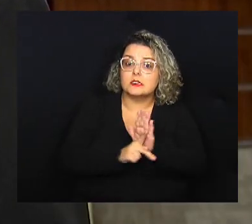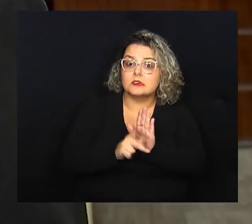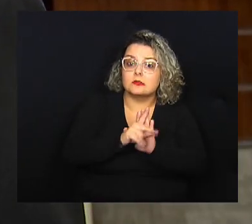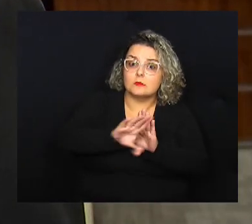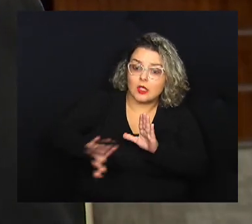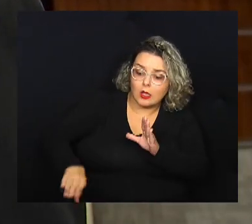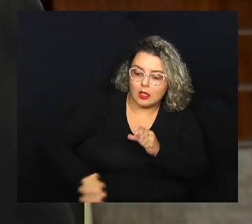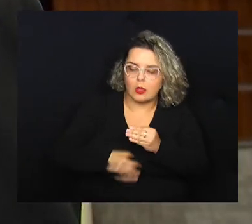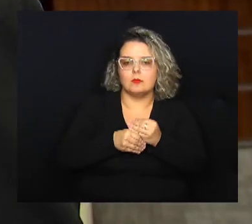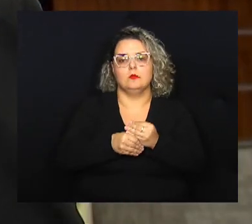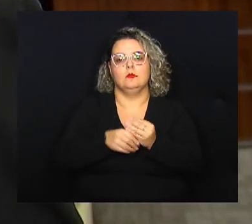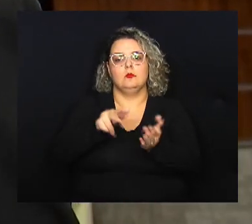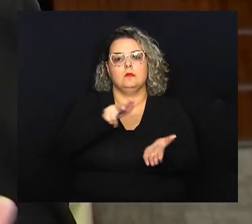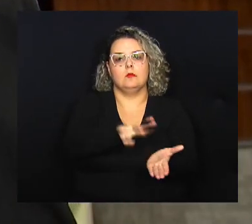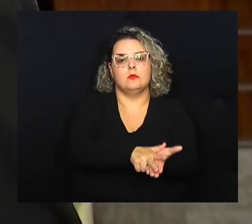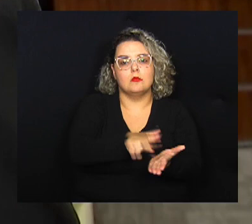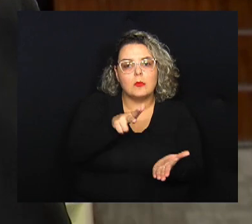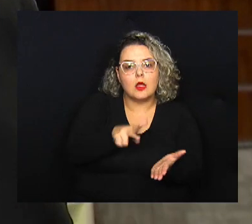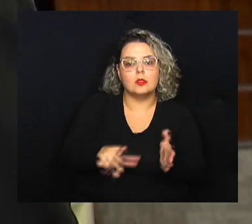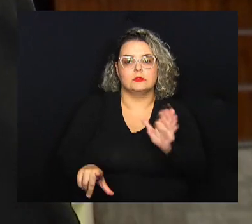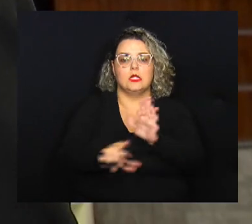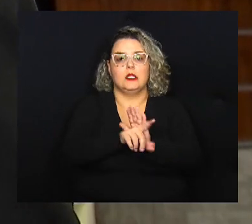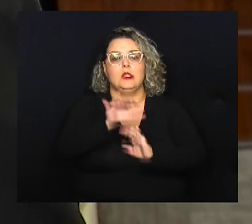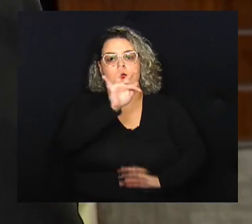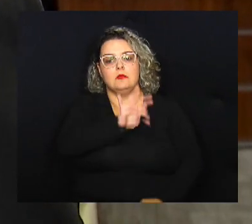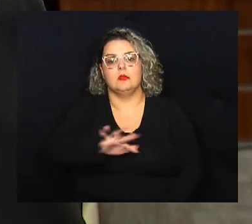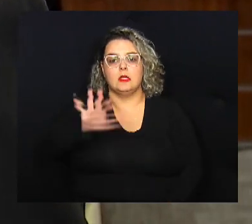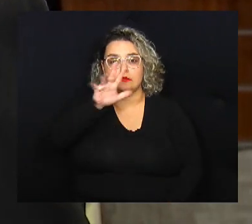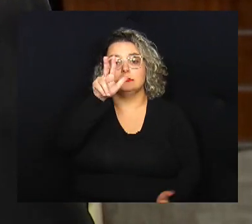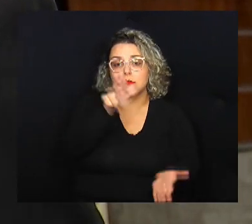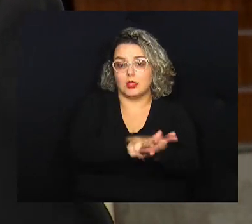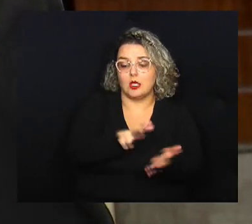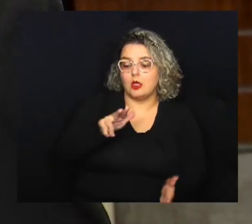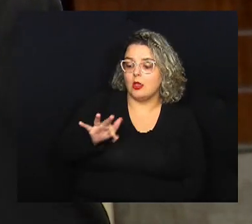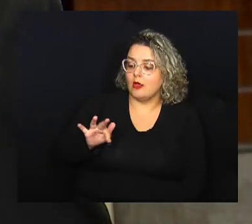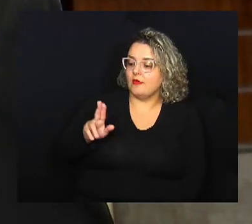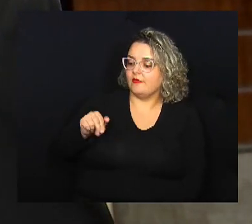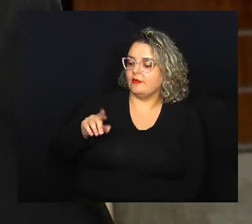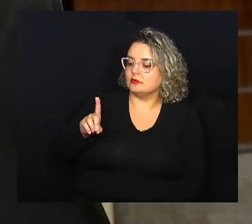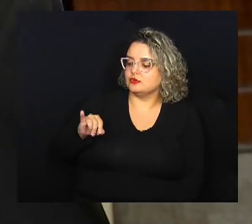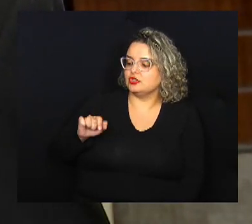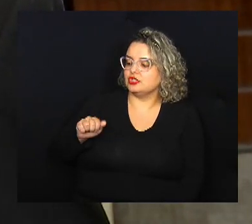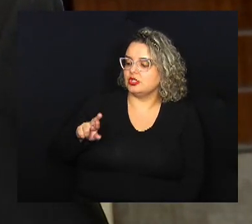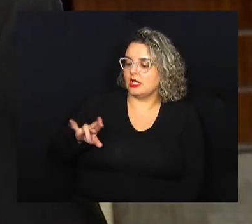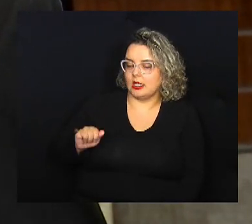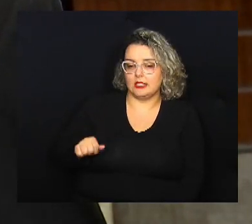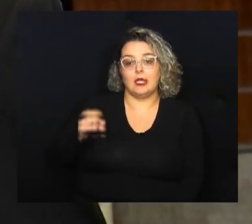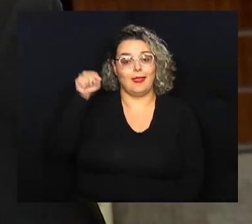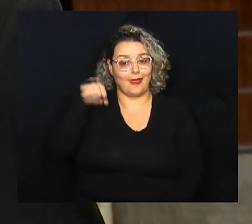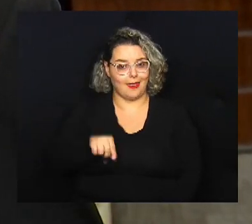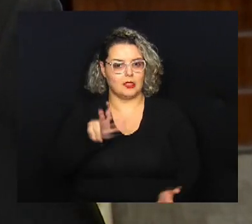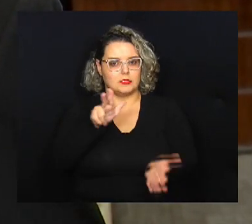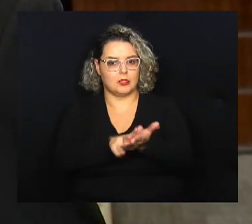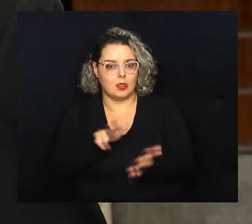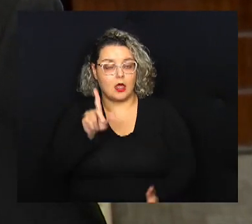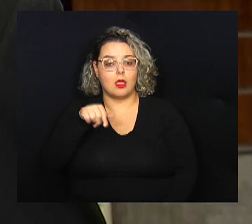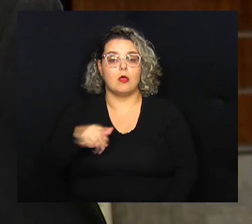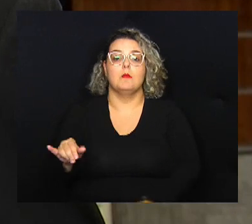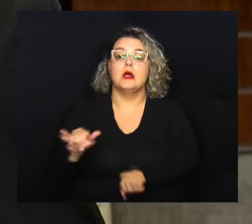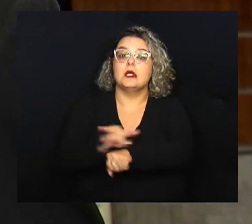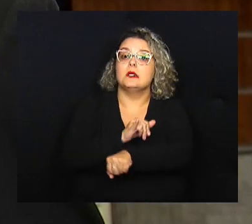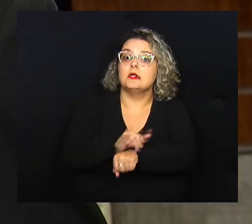complementar uma regulamentação da lei federal que trata da regularização fundiária. A regularização fundiária ela é um instrumento para